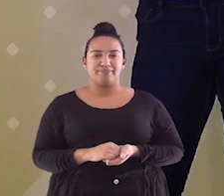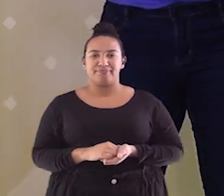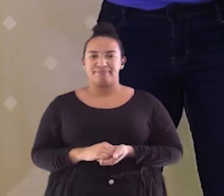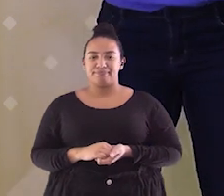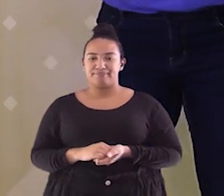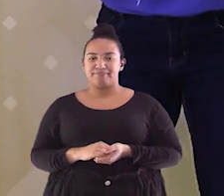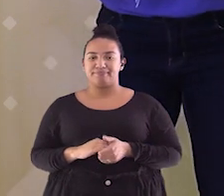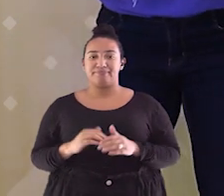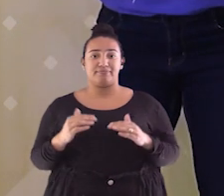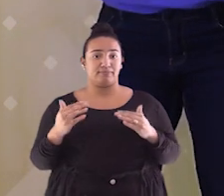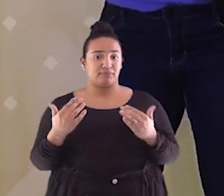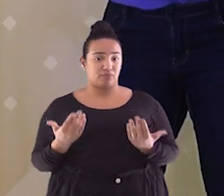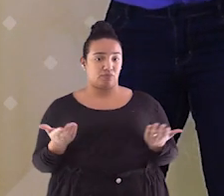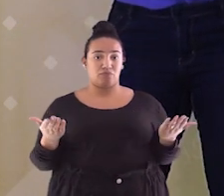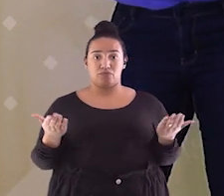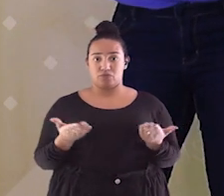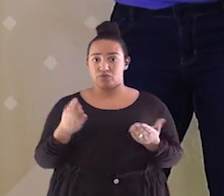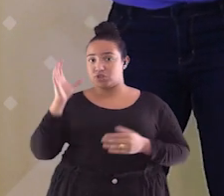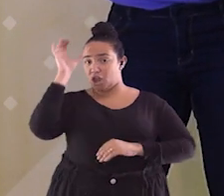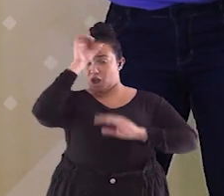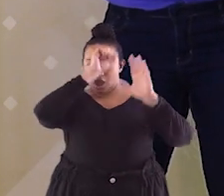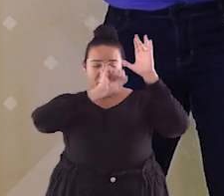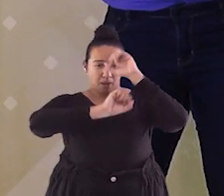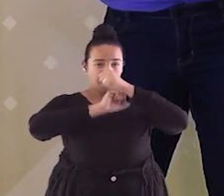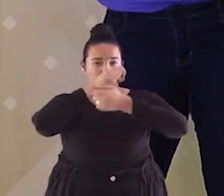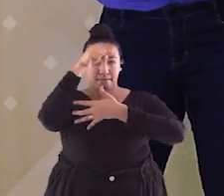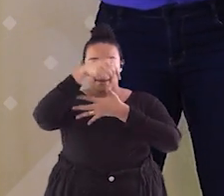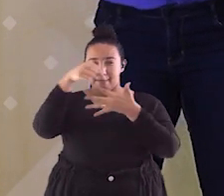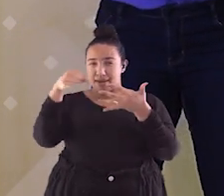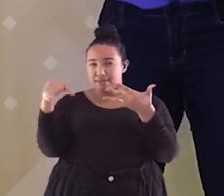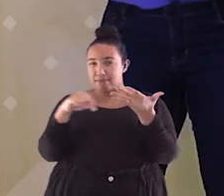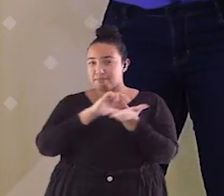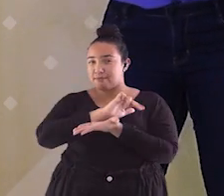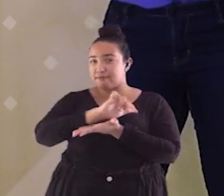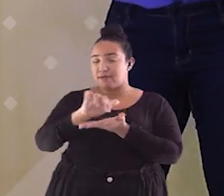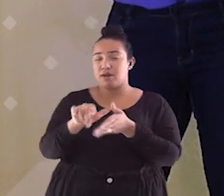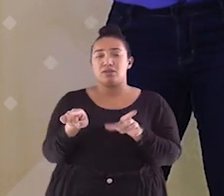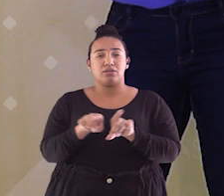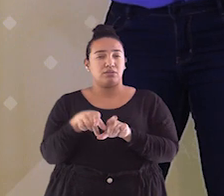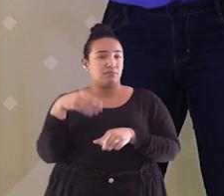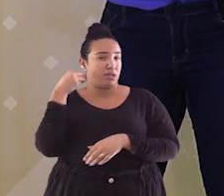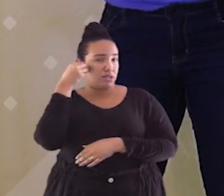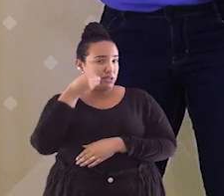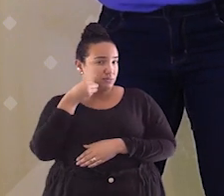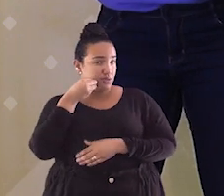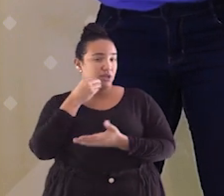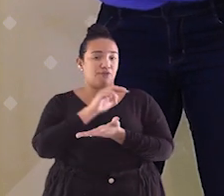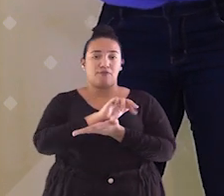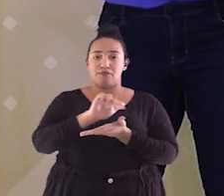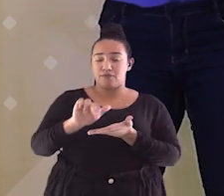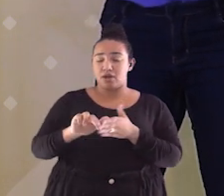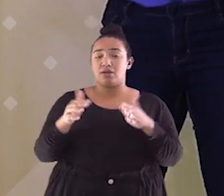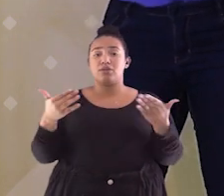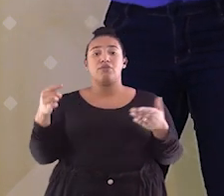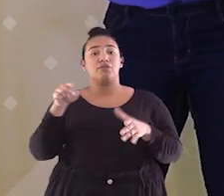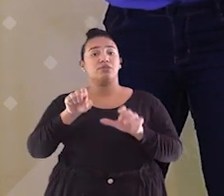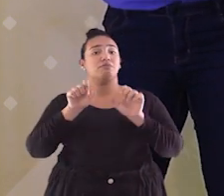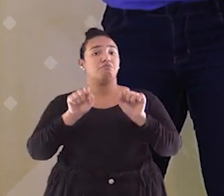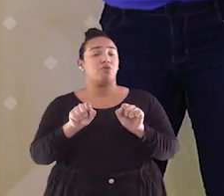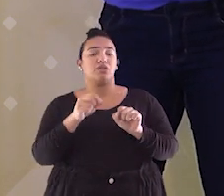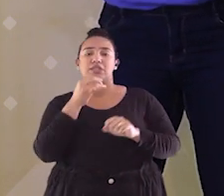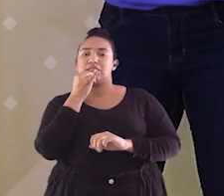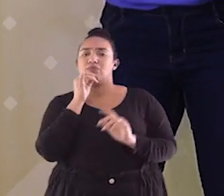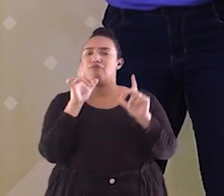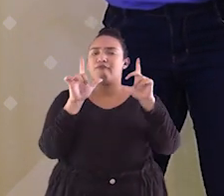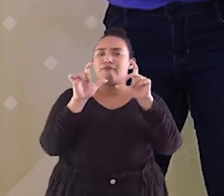hoje. Depois de aprender muita coisa nova e fazer um experimento legal, Que tal você enviar uma foto ou